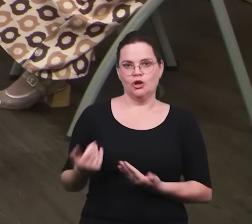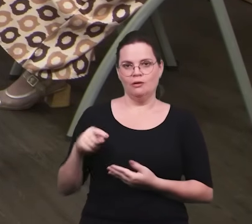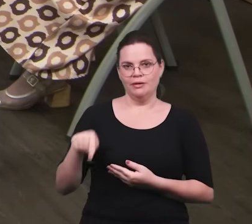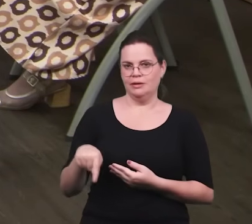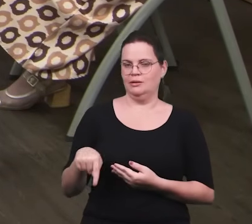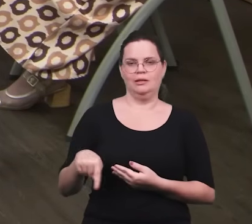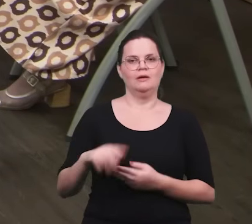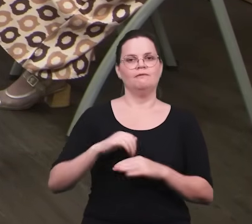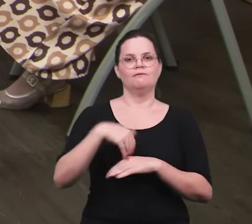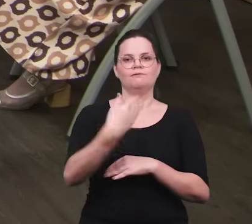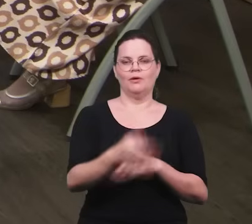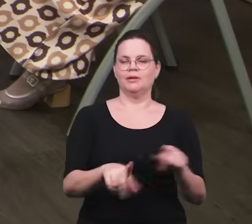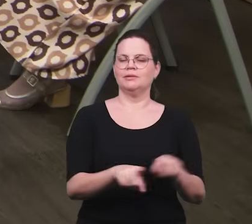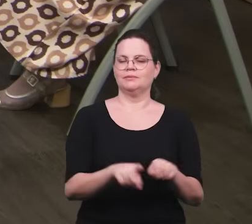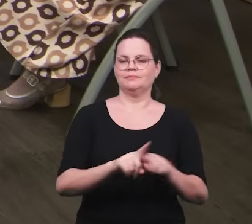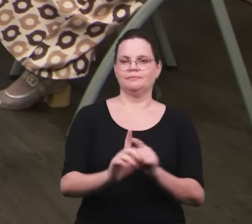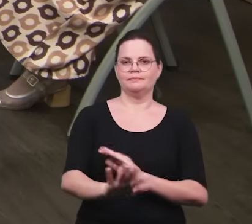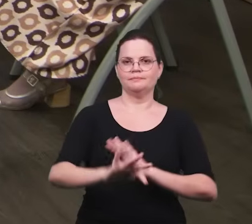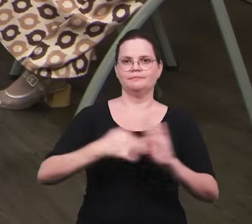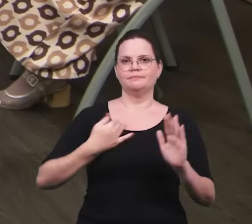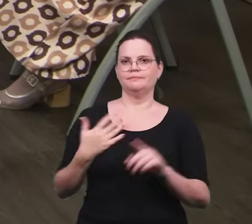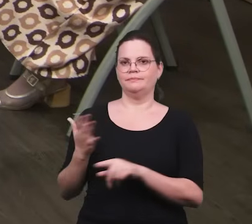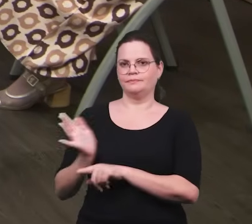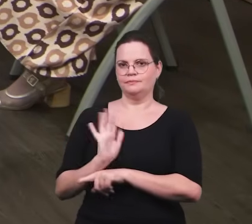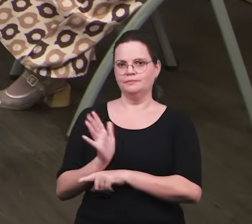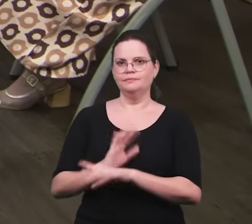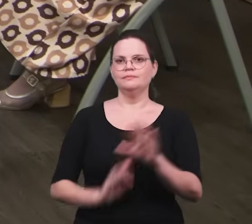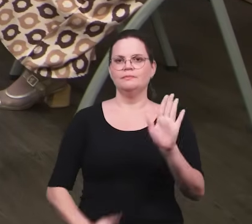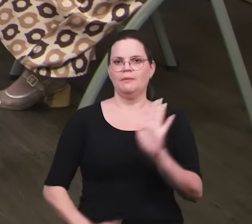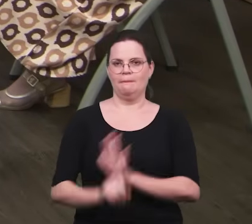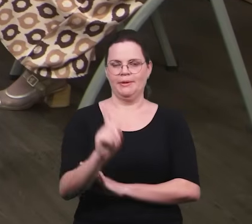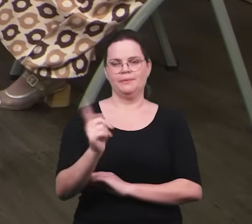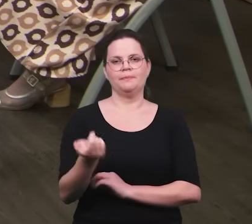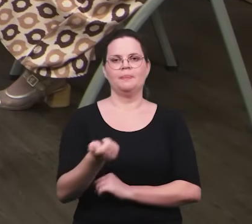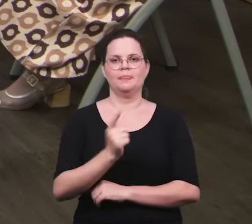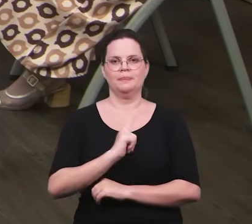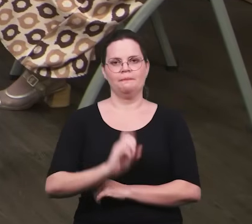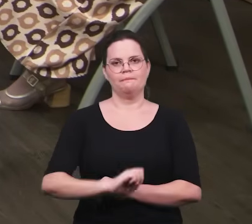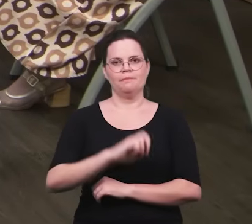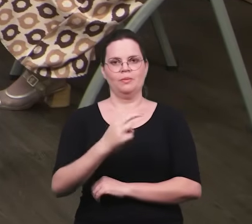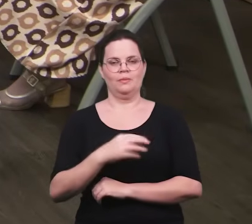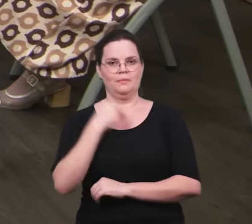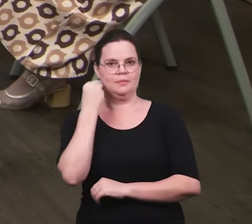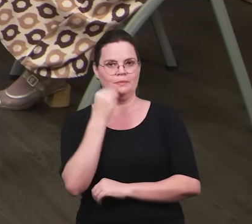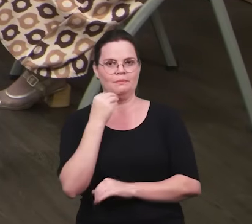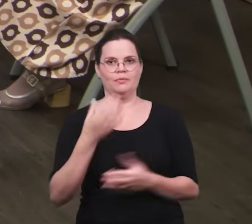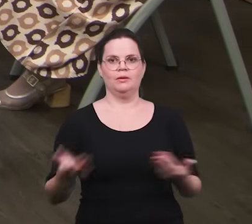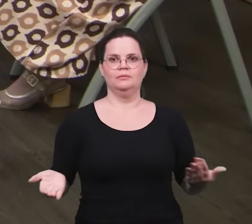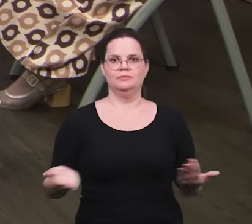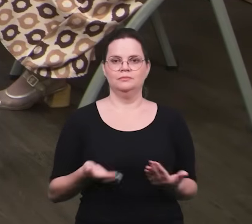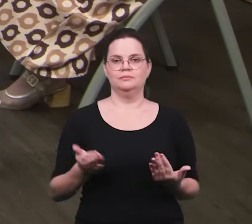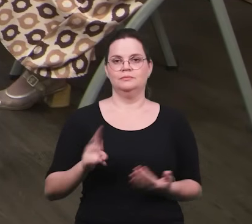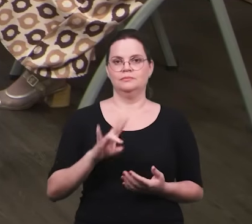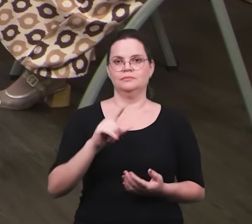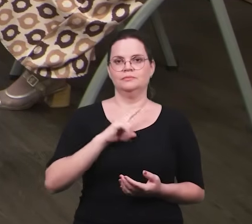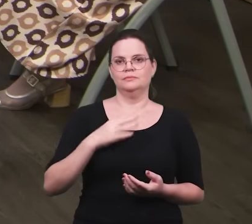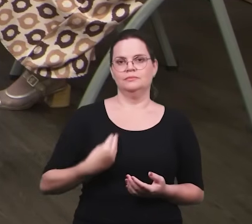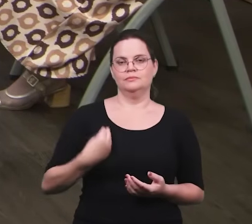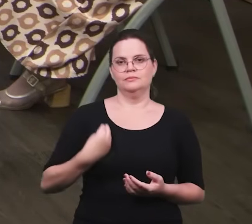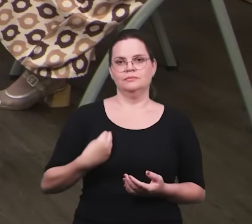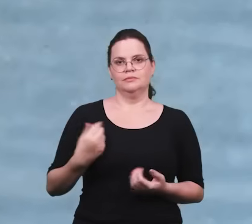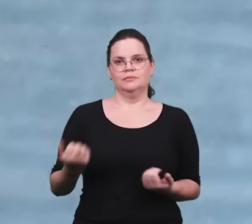tem jovens de fora que mandam perguntas ou alguma experiência. E hoje nós vamos ter a